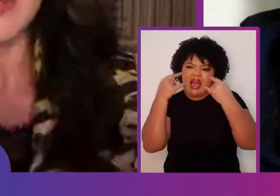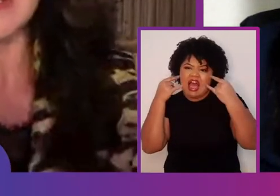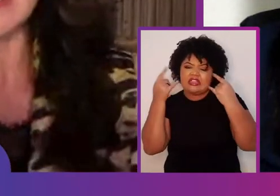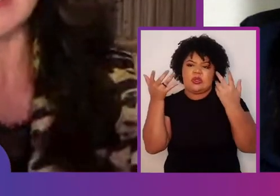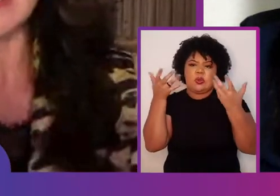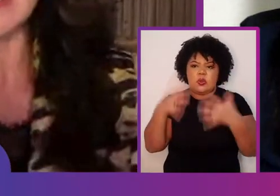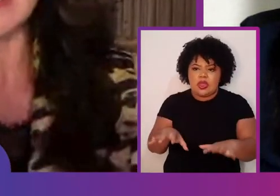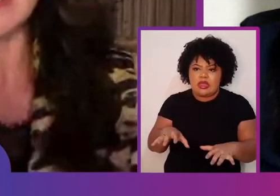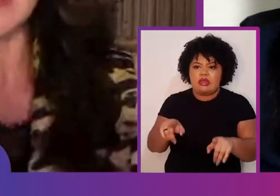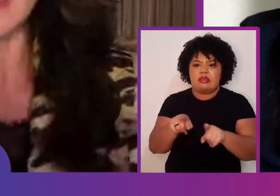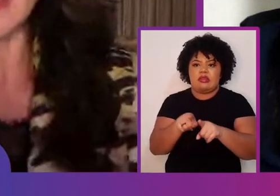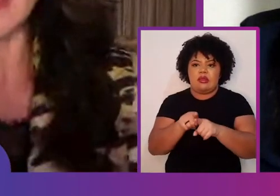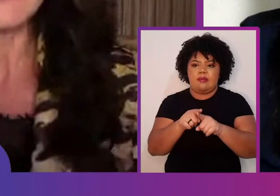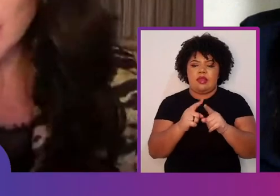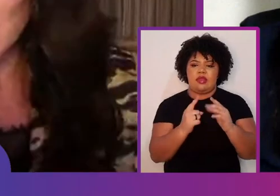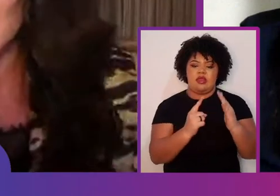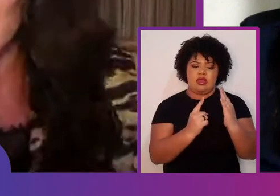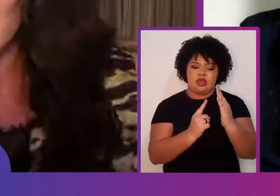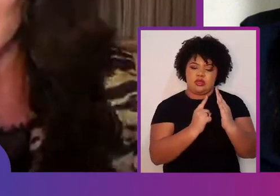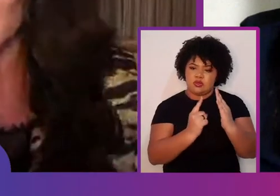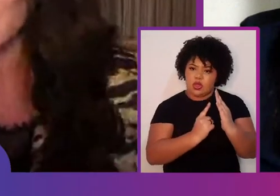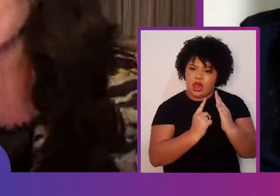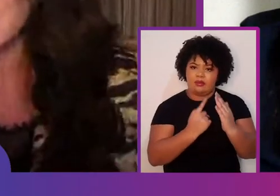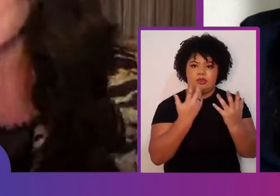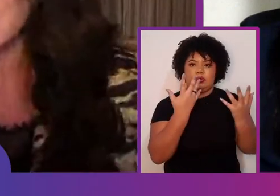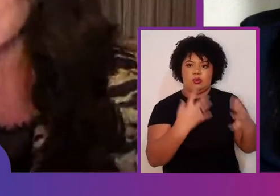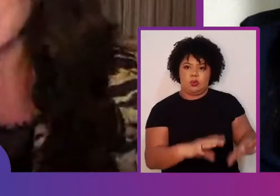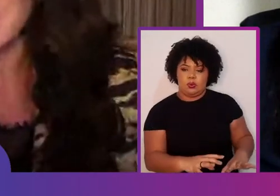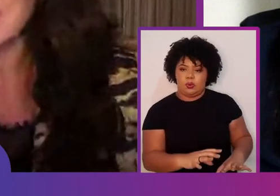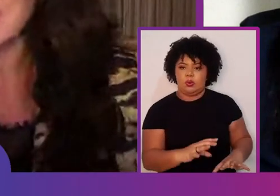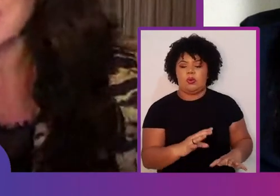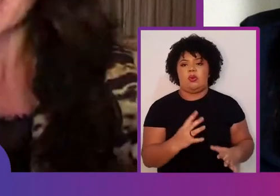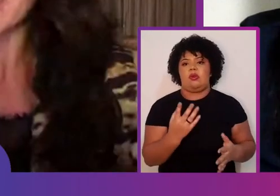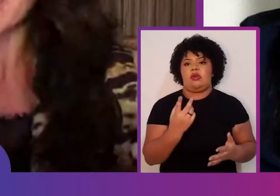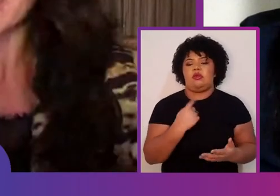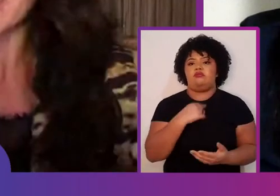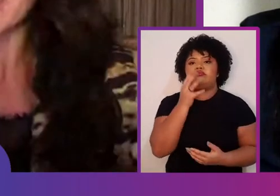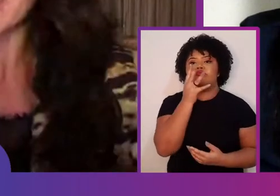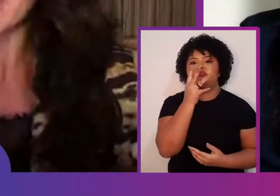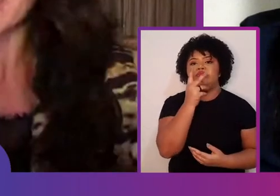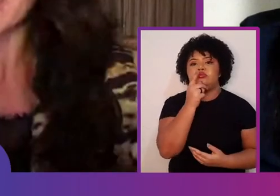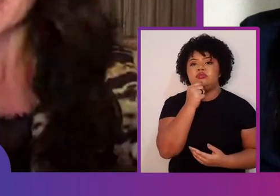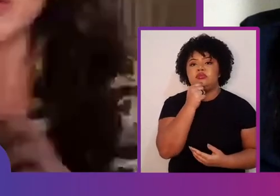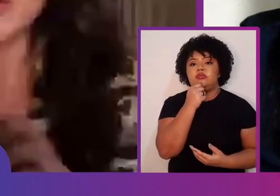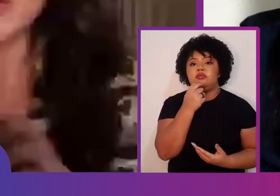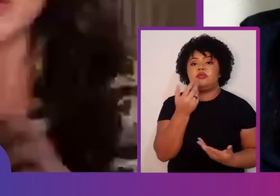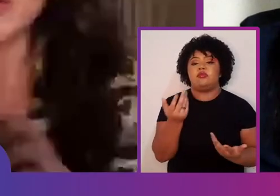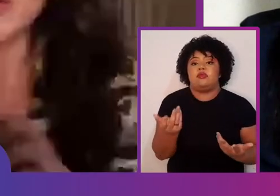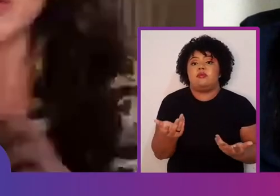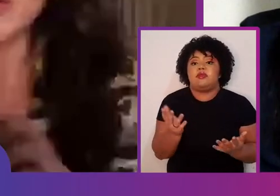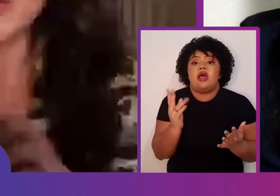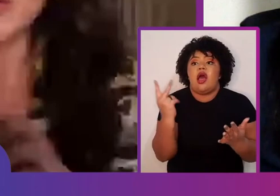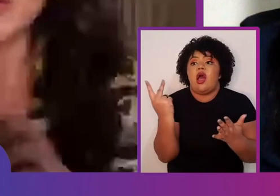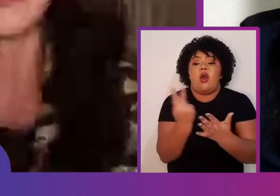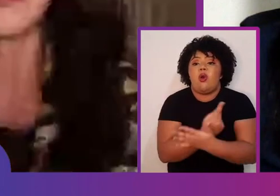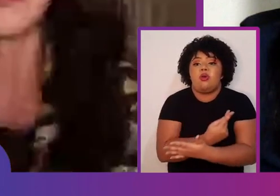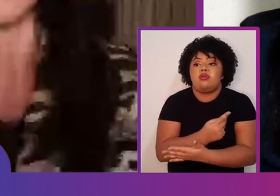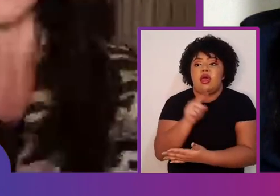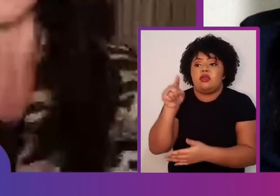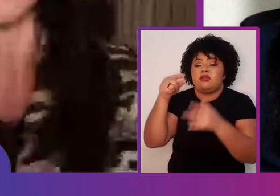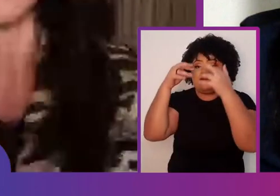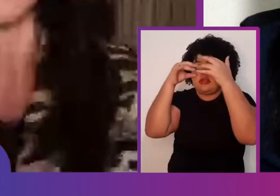isolamento social, não clareou o processo de negação. O que está acontecendo com o cérebro de uma pessoa que entra